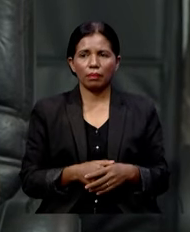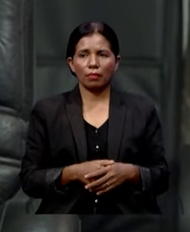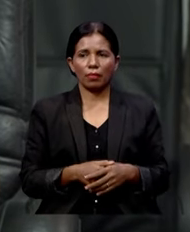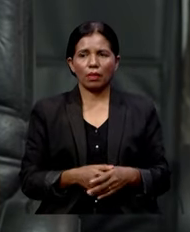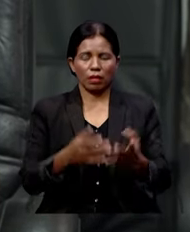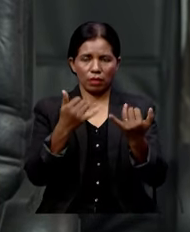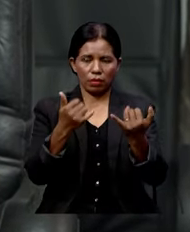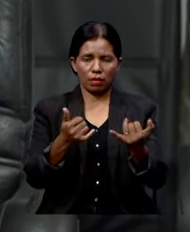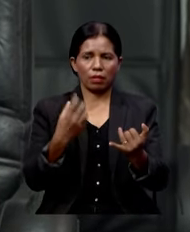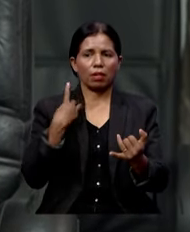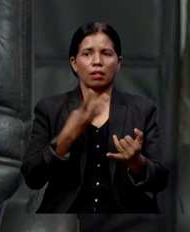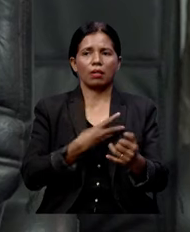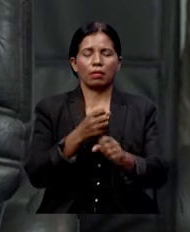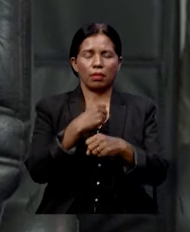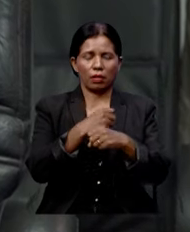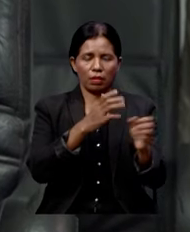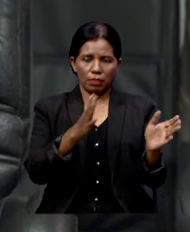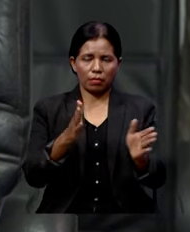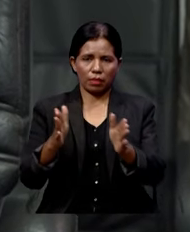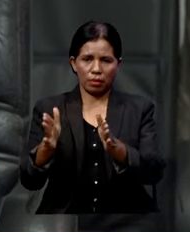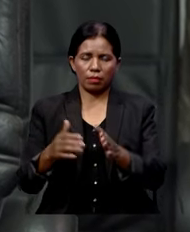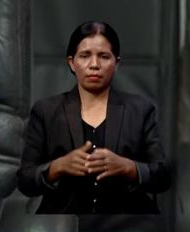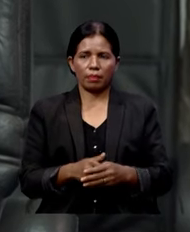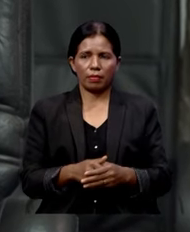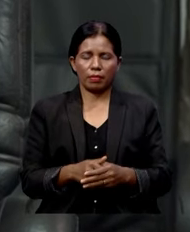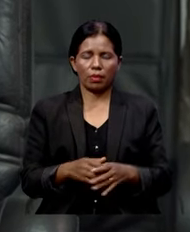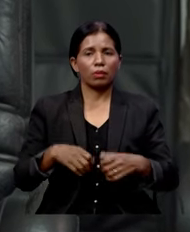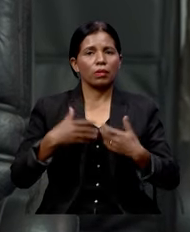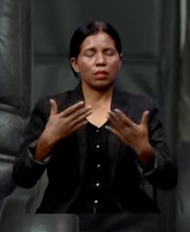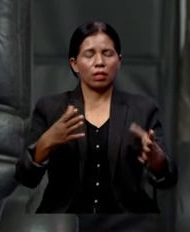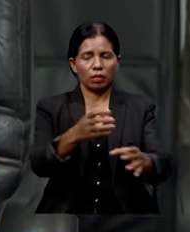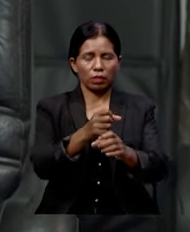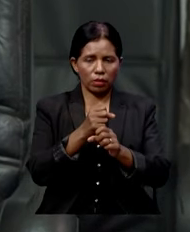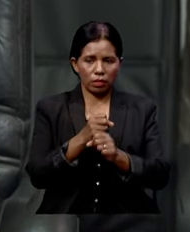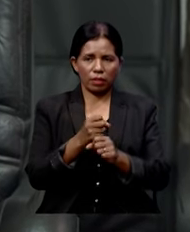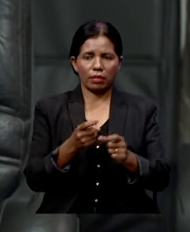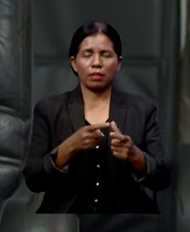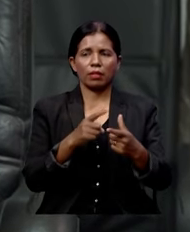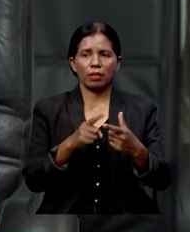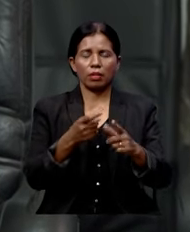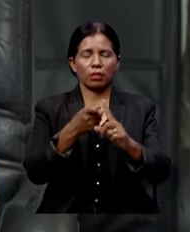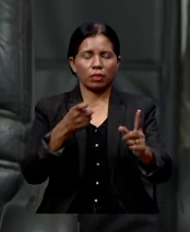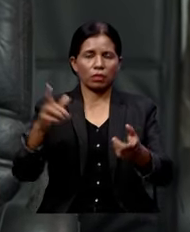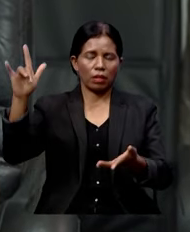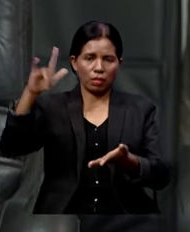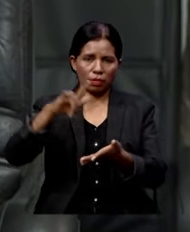horas ne dará o pa mi halo ela preparação para o isato sim desde o seu